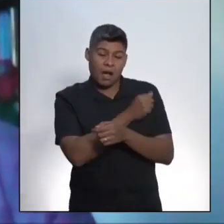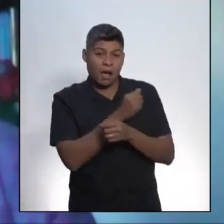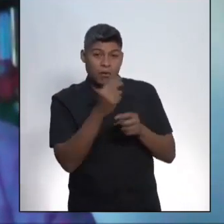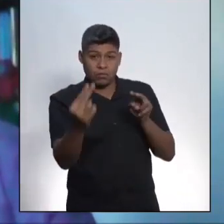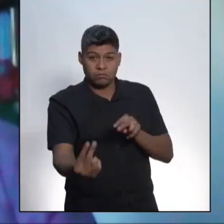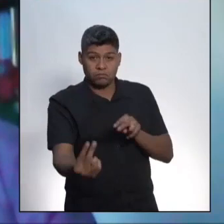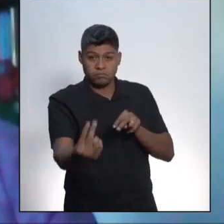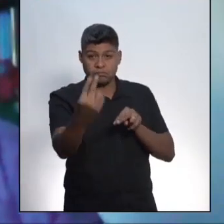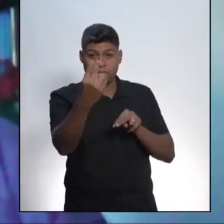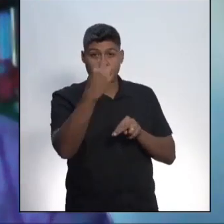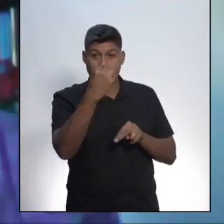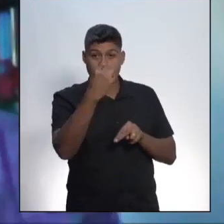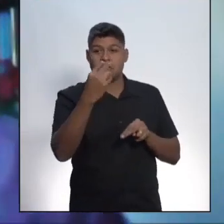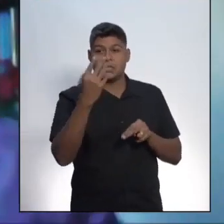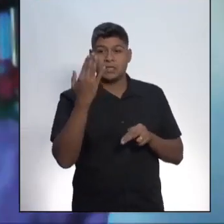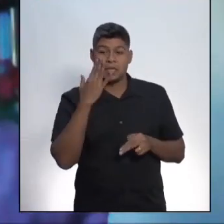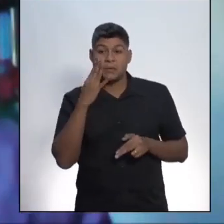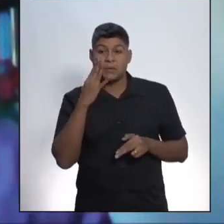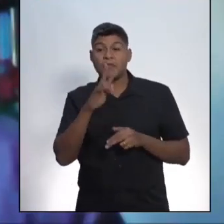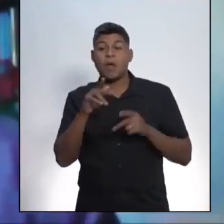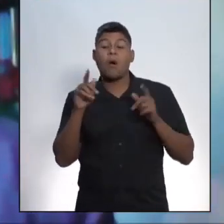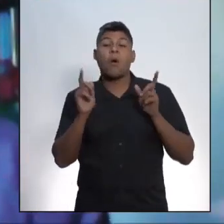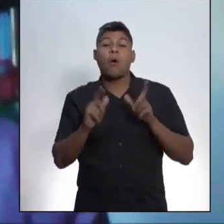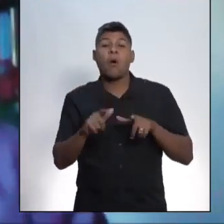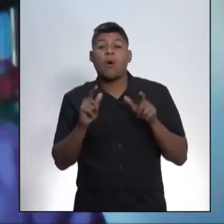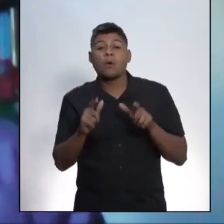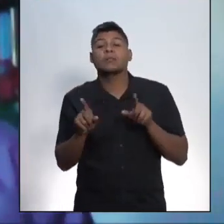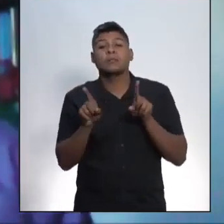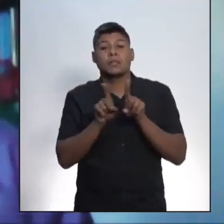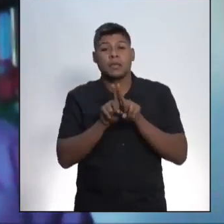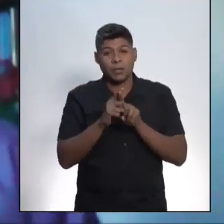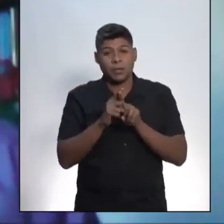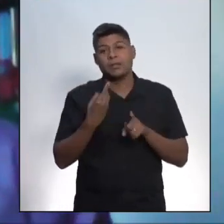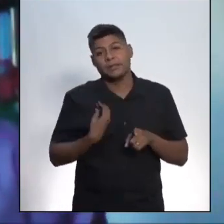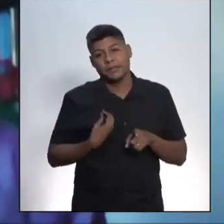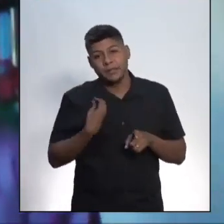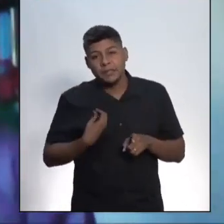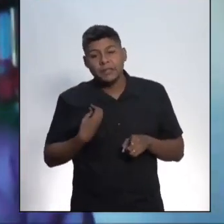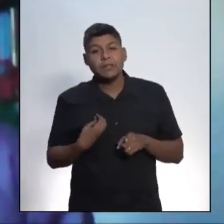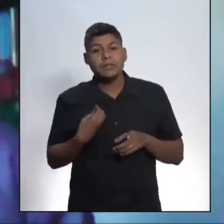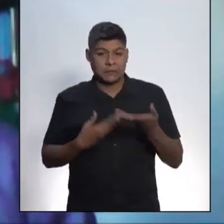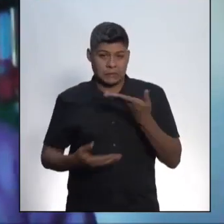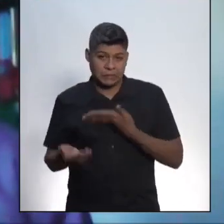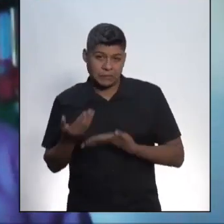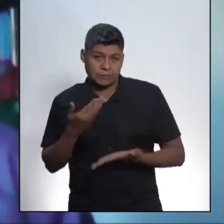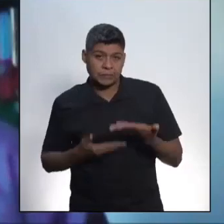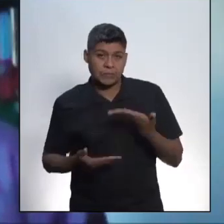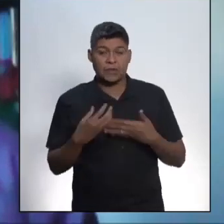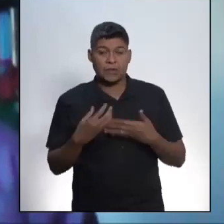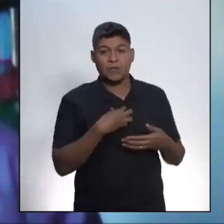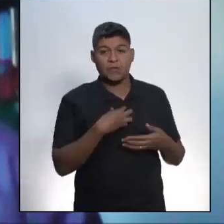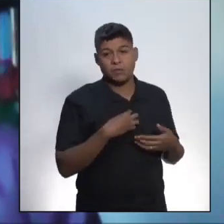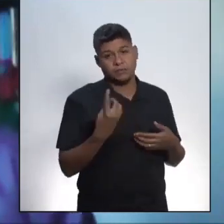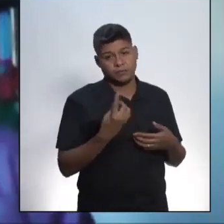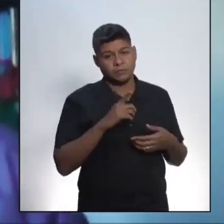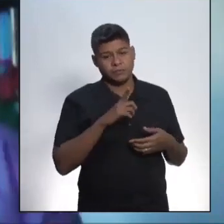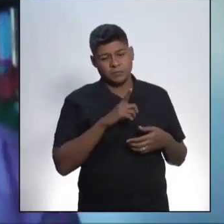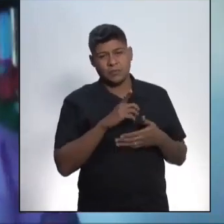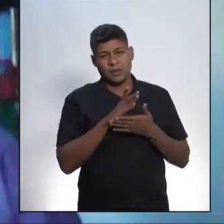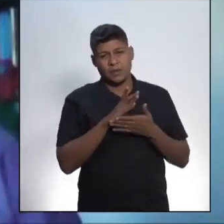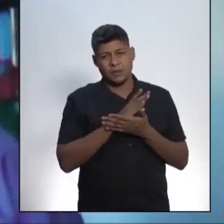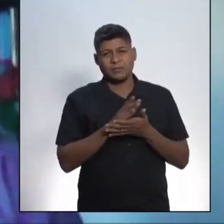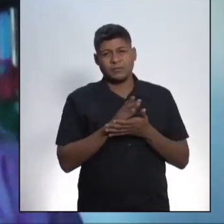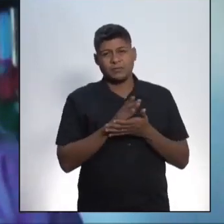veja, né? Para que ele veja onde eu estou, que eu também estou aqui cerceado de uma certa forma, mas que eu estou municiado de todos os